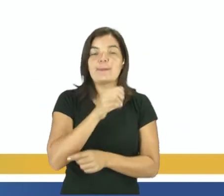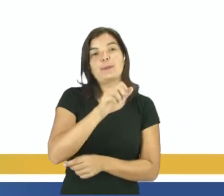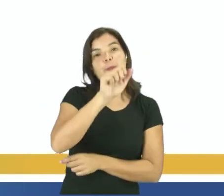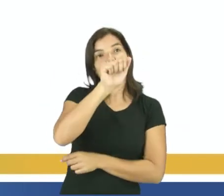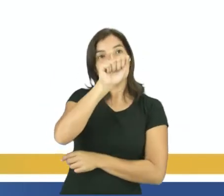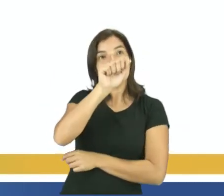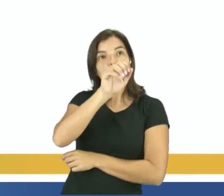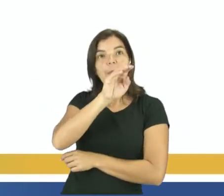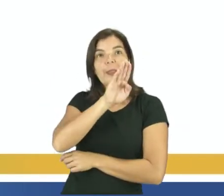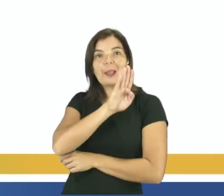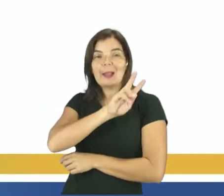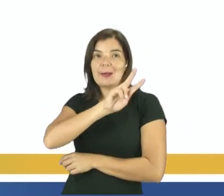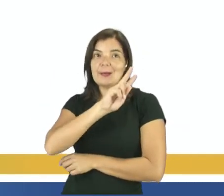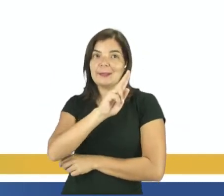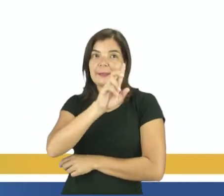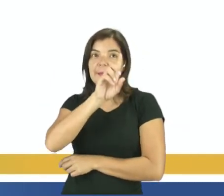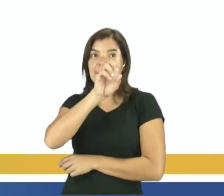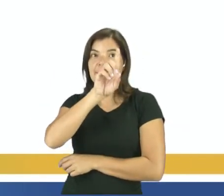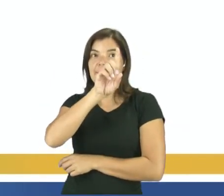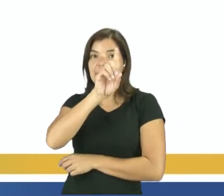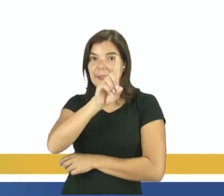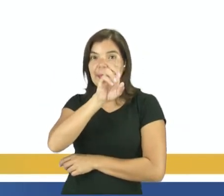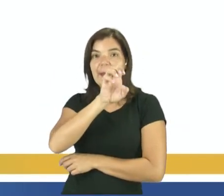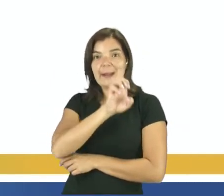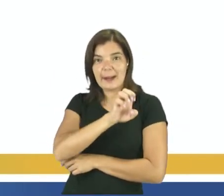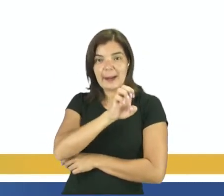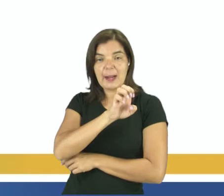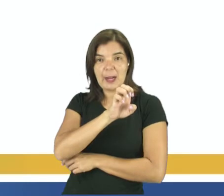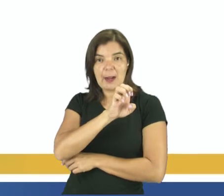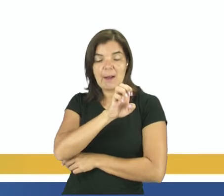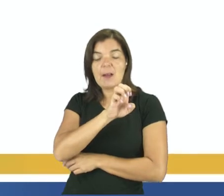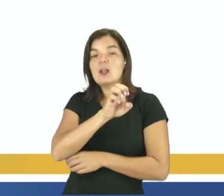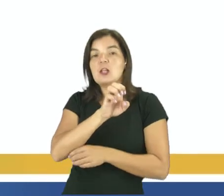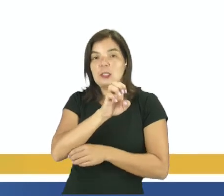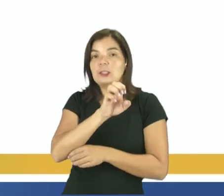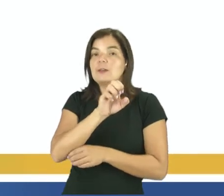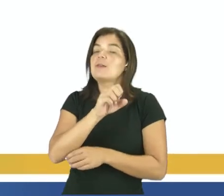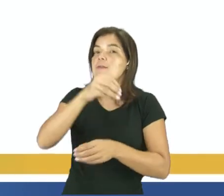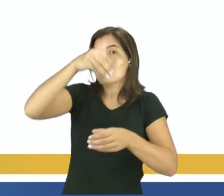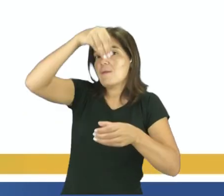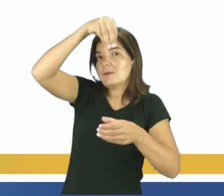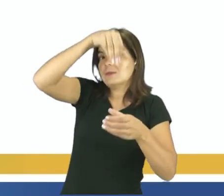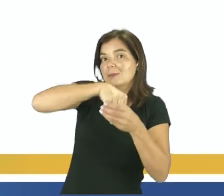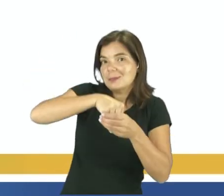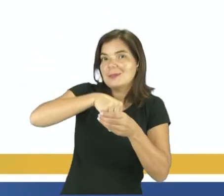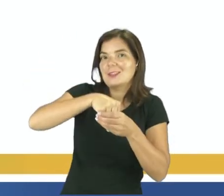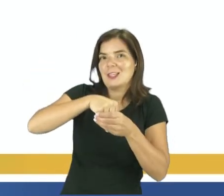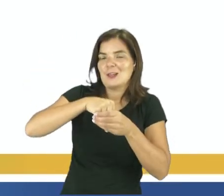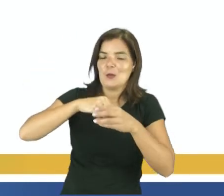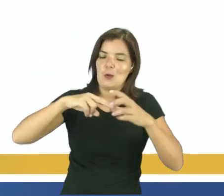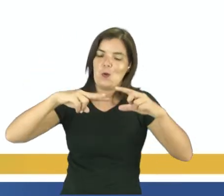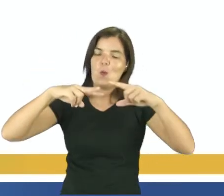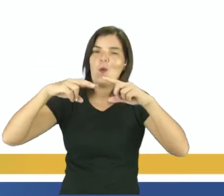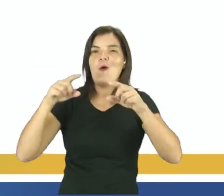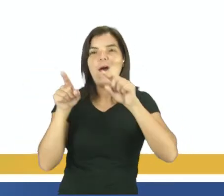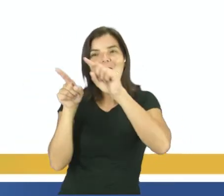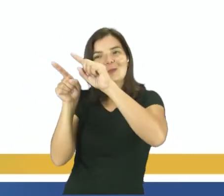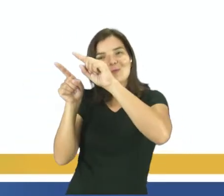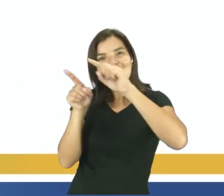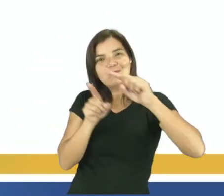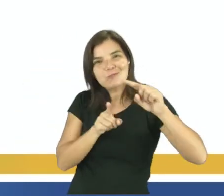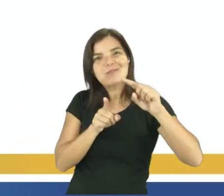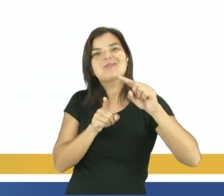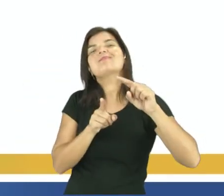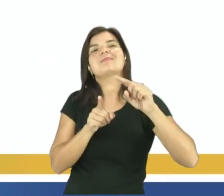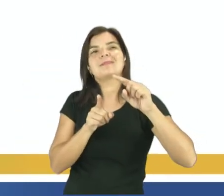ângulos colaterais internos. Por quê? Porque estão entre as retas R e S e eles estão em o mesmo lado